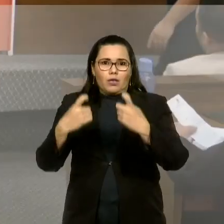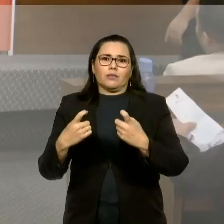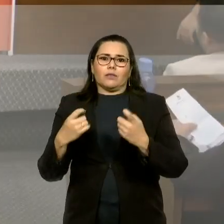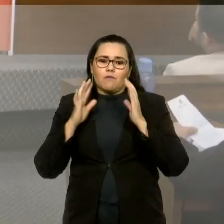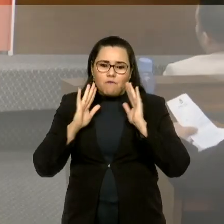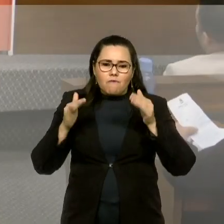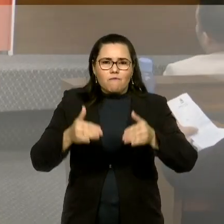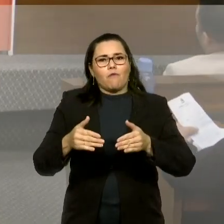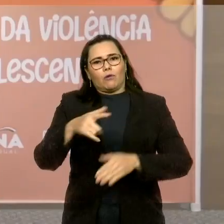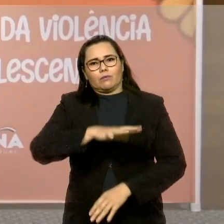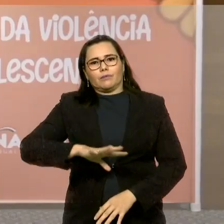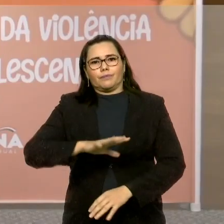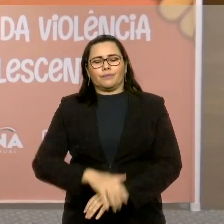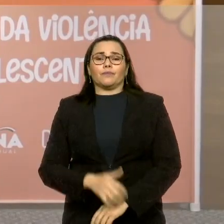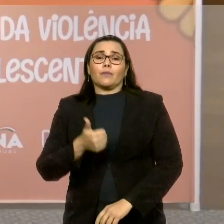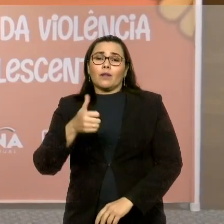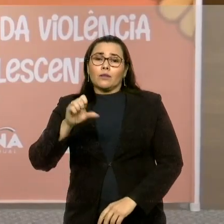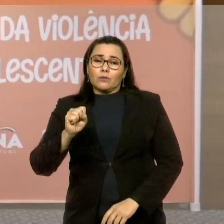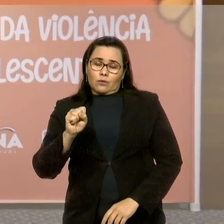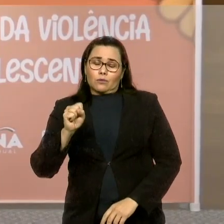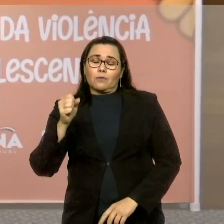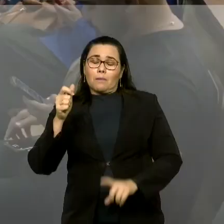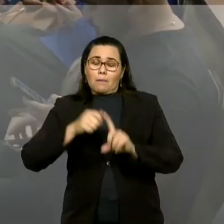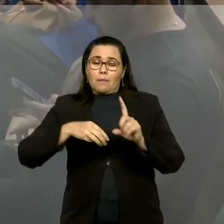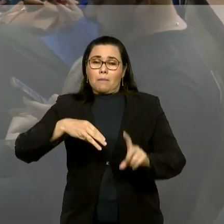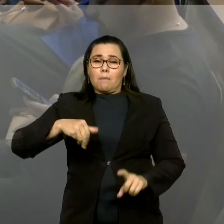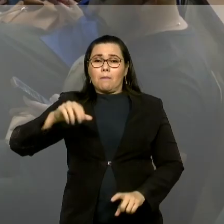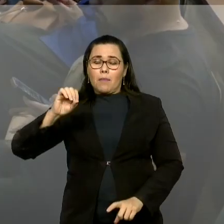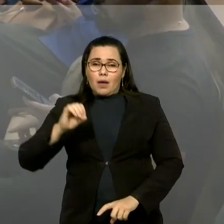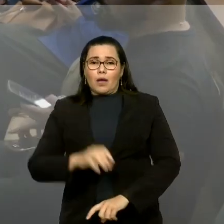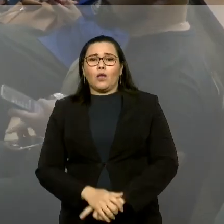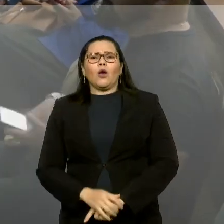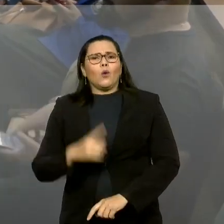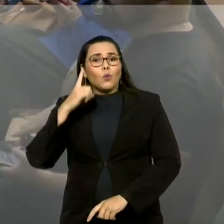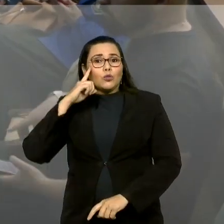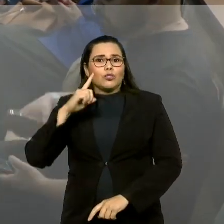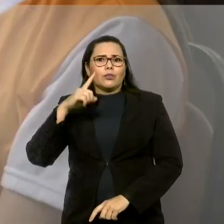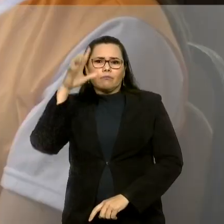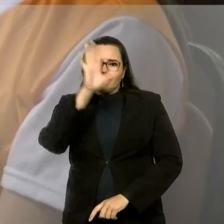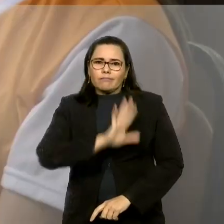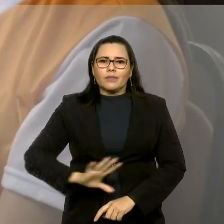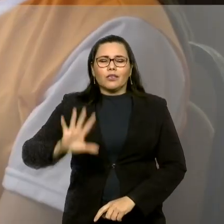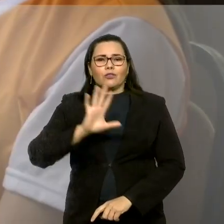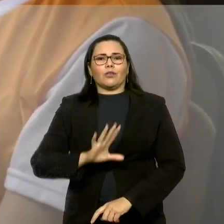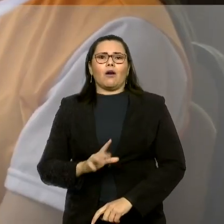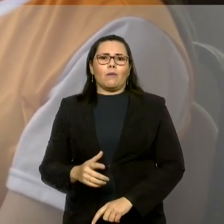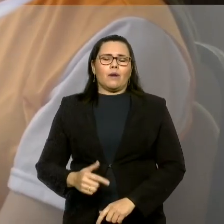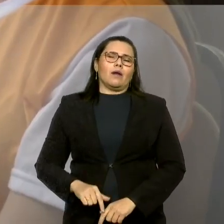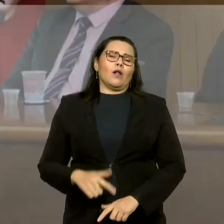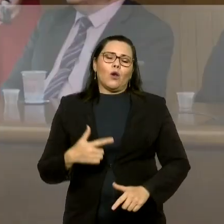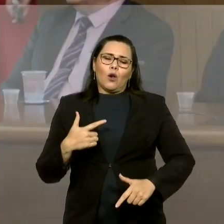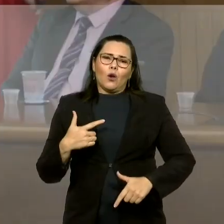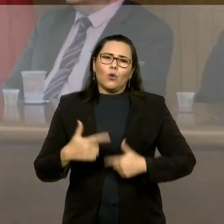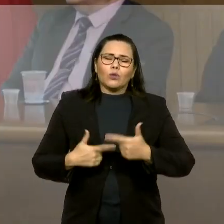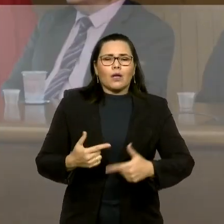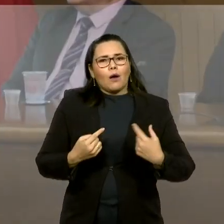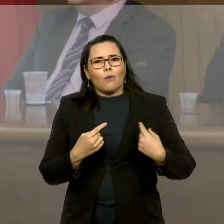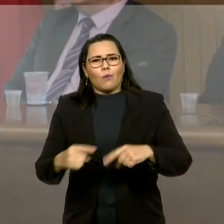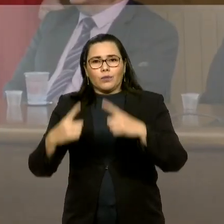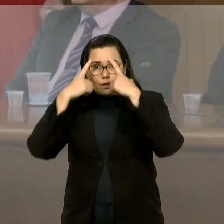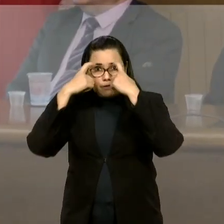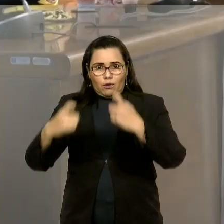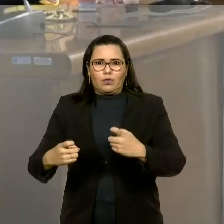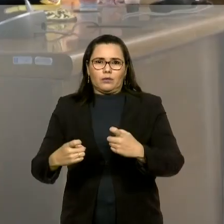e 18 de Maio é o dia nacional de combate ao abuso e a exploração sexual infantil no Brasil é importante